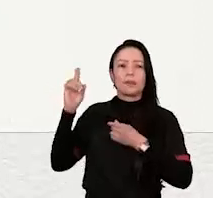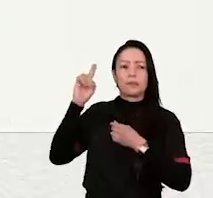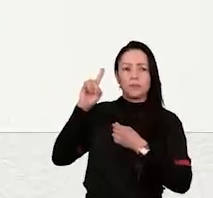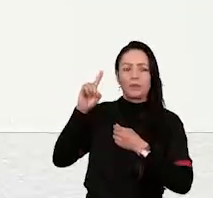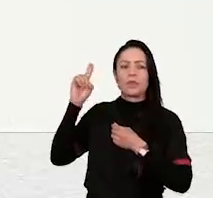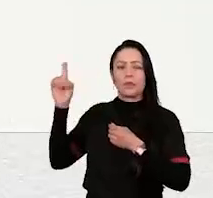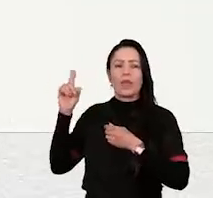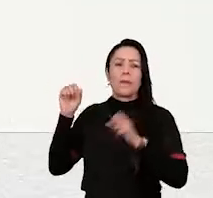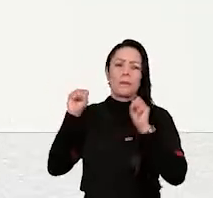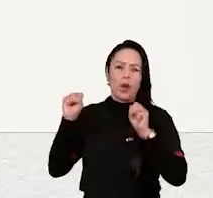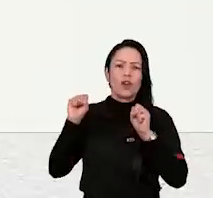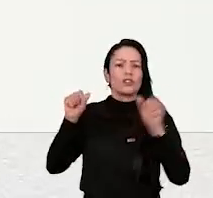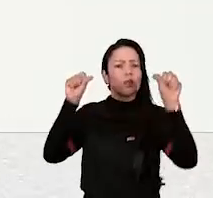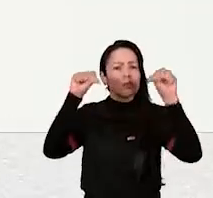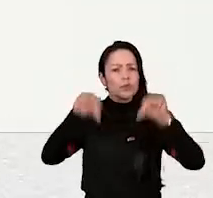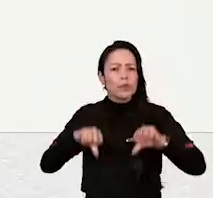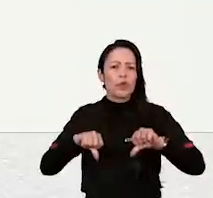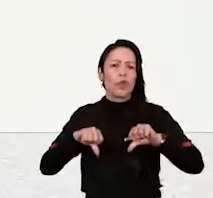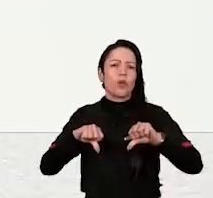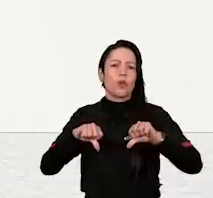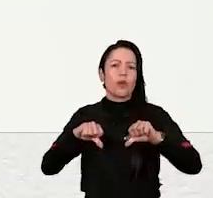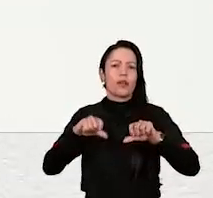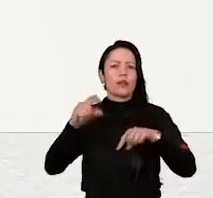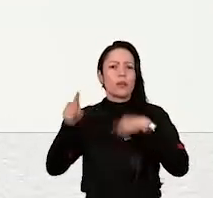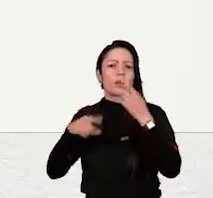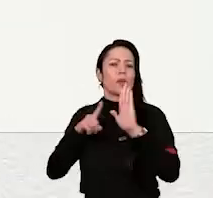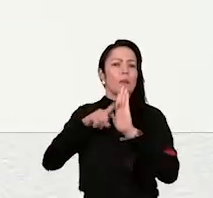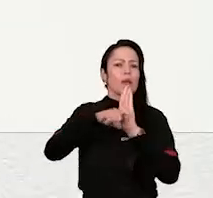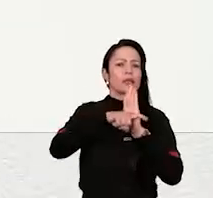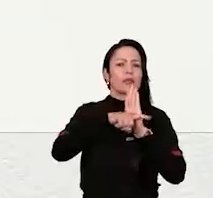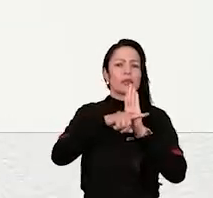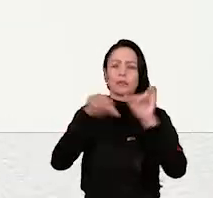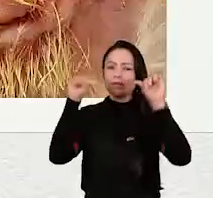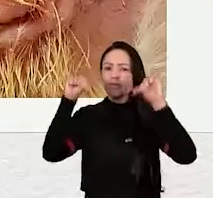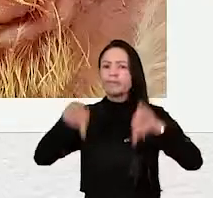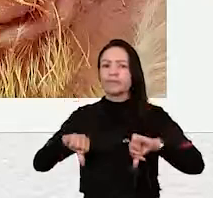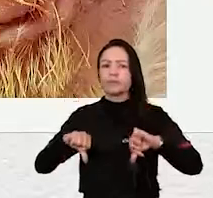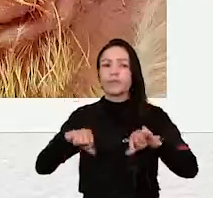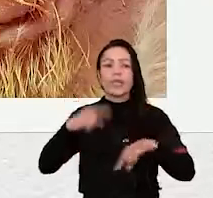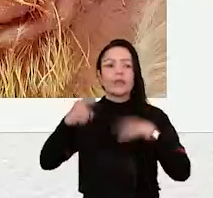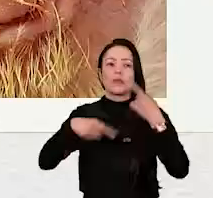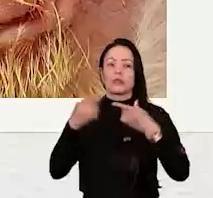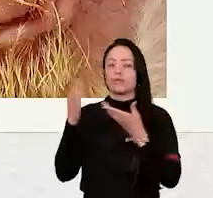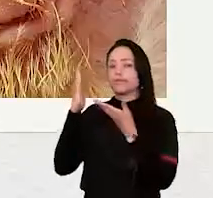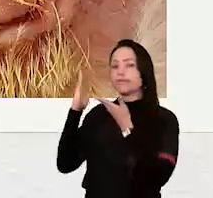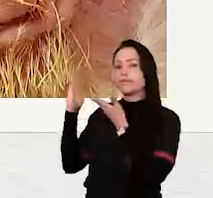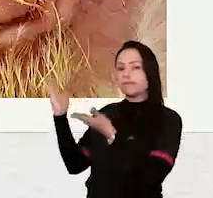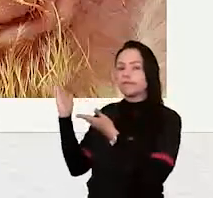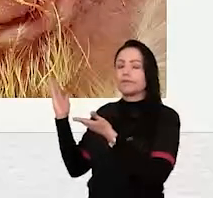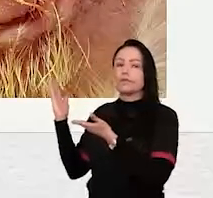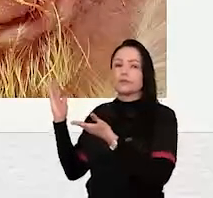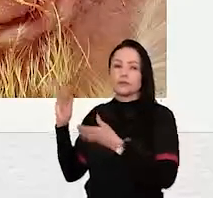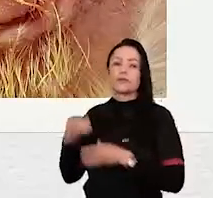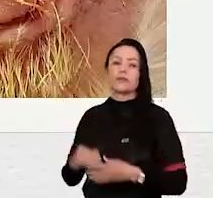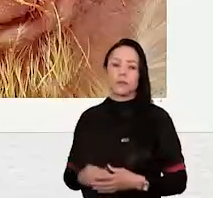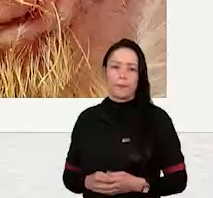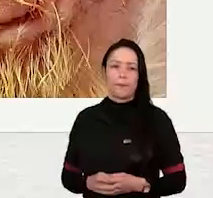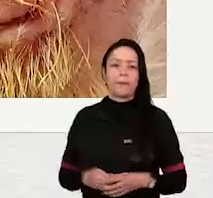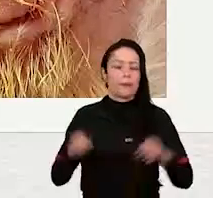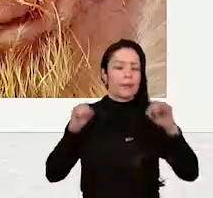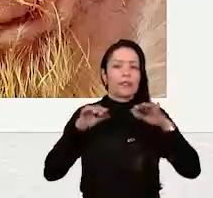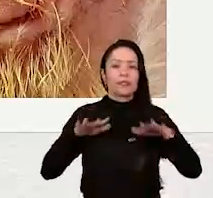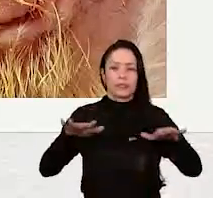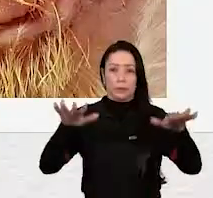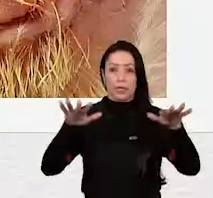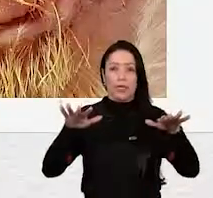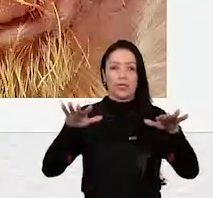que cronificou, ou até passou pela bacteriana que cronificou, e chega num ponto que elas estão assim, né?